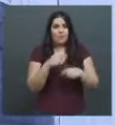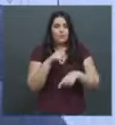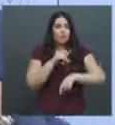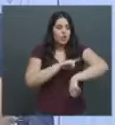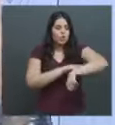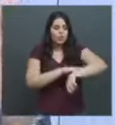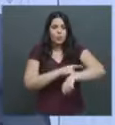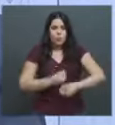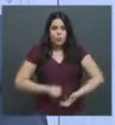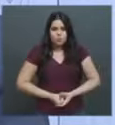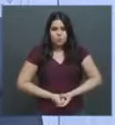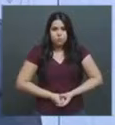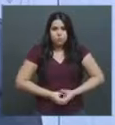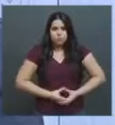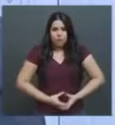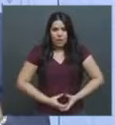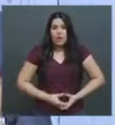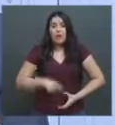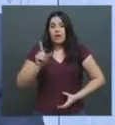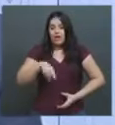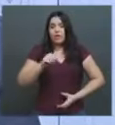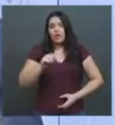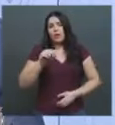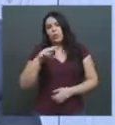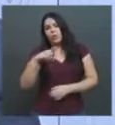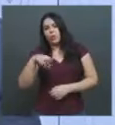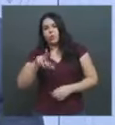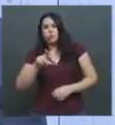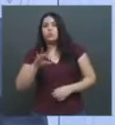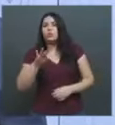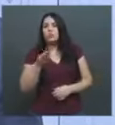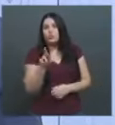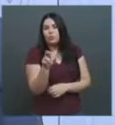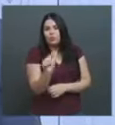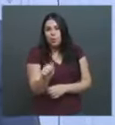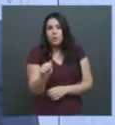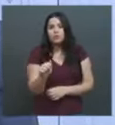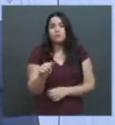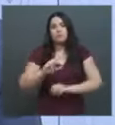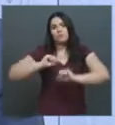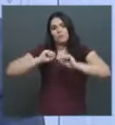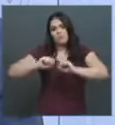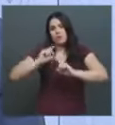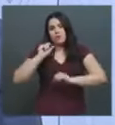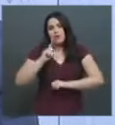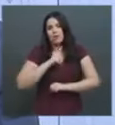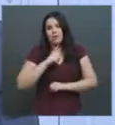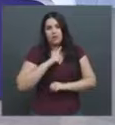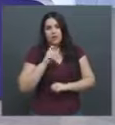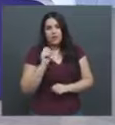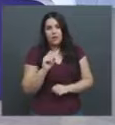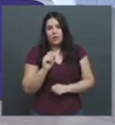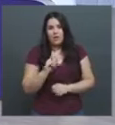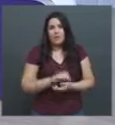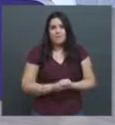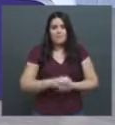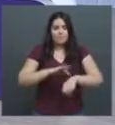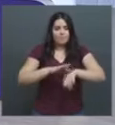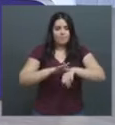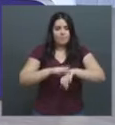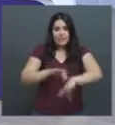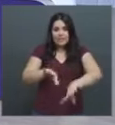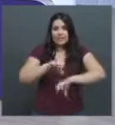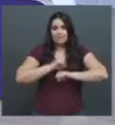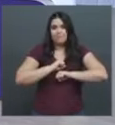um meio de cultura. Então, muito tempo com a urina retida na bexiga, ela funciona como um meio de cultura. Então, a infecção é o